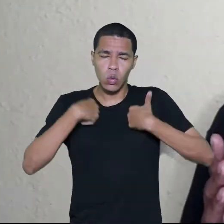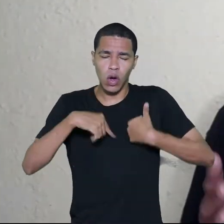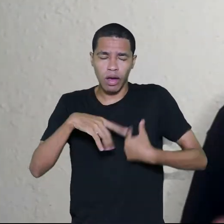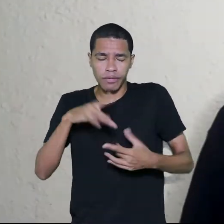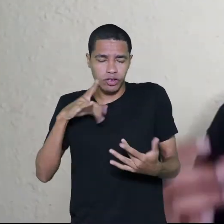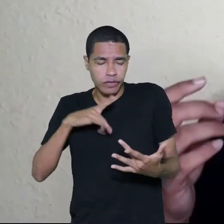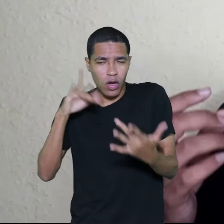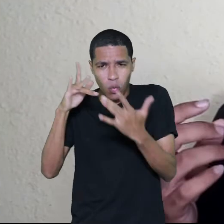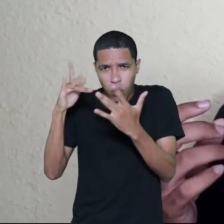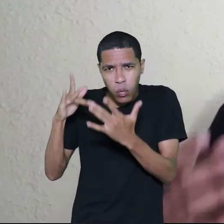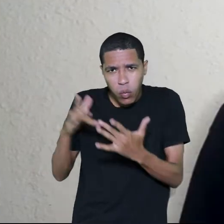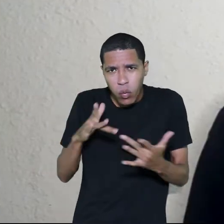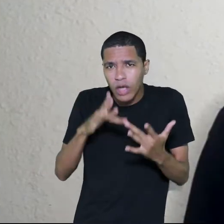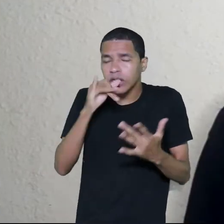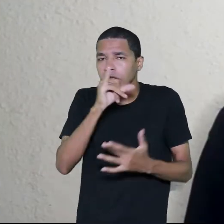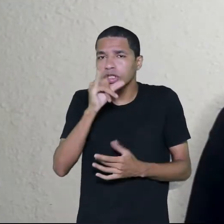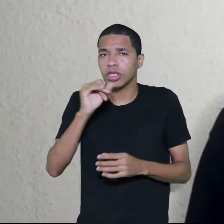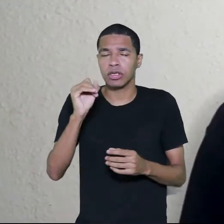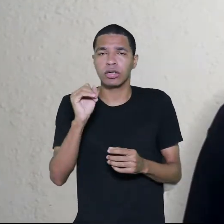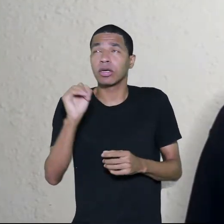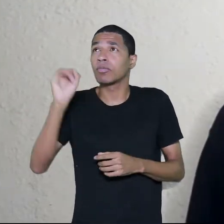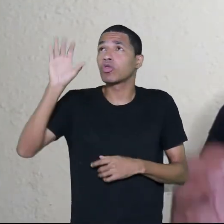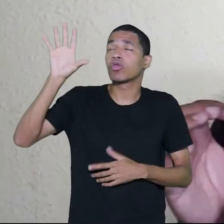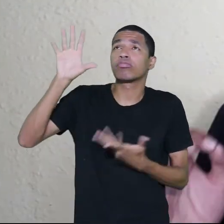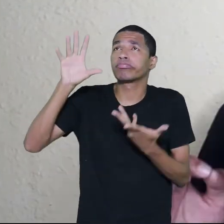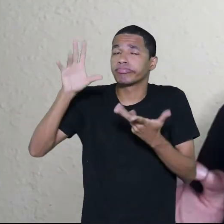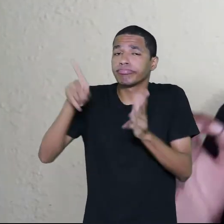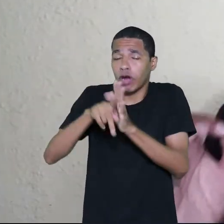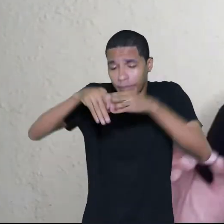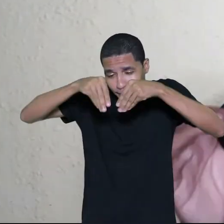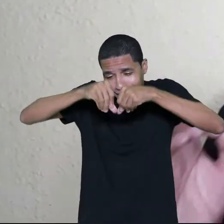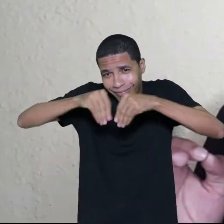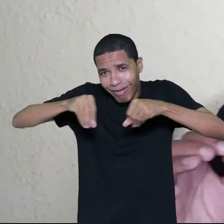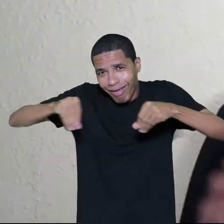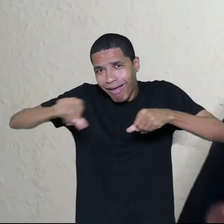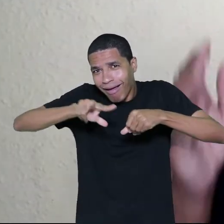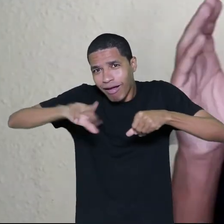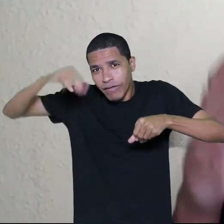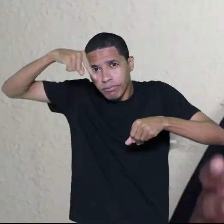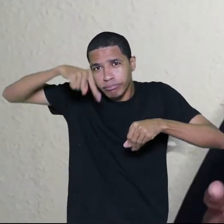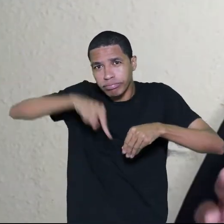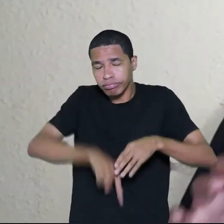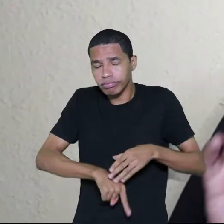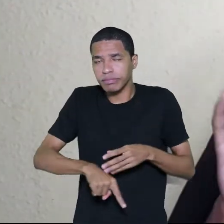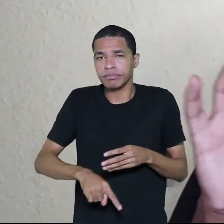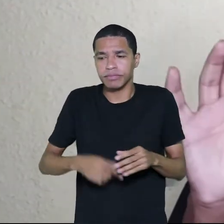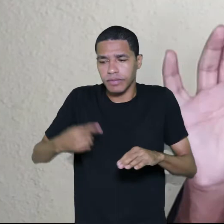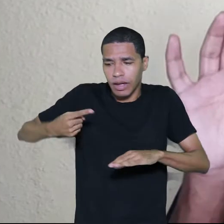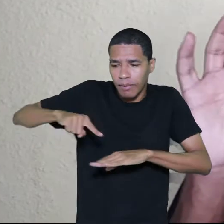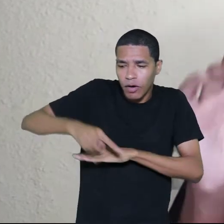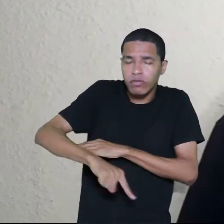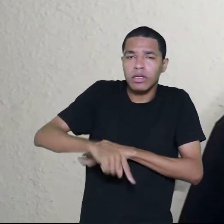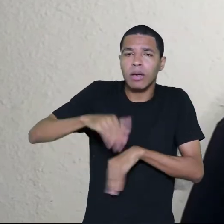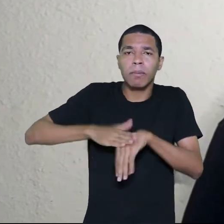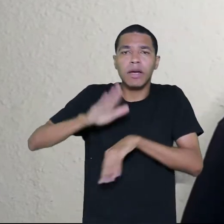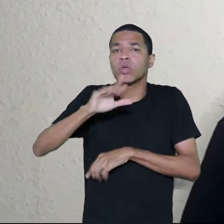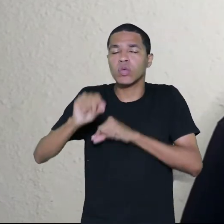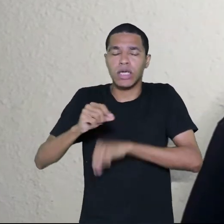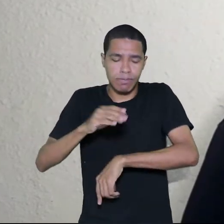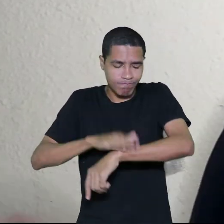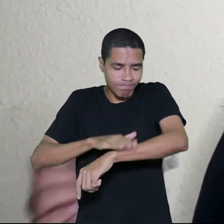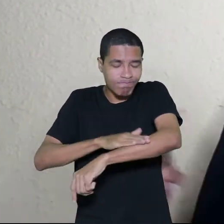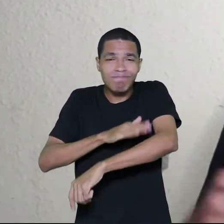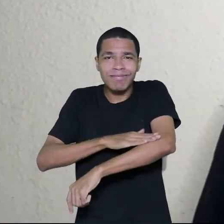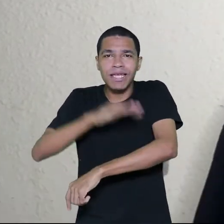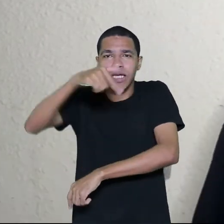corrente elétrica, ela é direcionada para o Sol, ou então para algum outro elemento condutor. Agora eu vou adentrar só mais um pouquinho sobre a